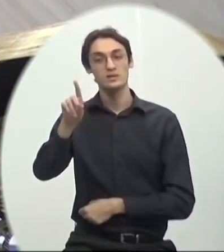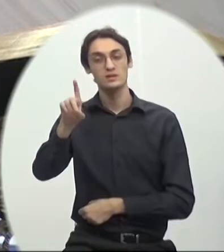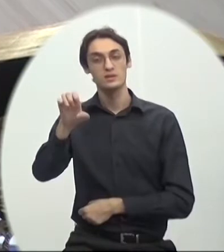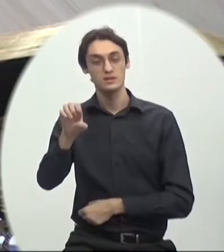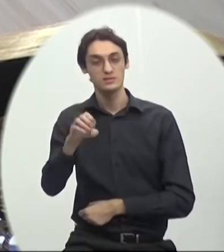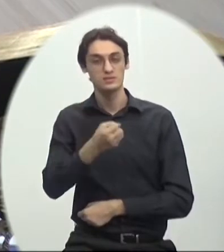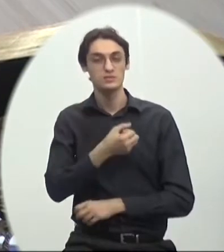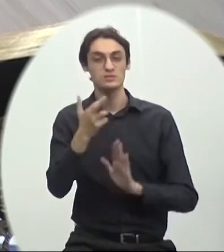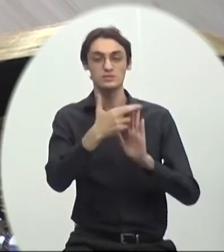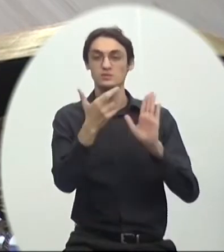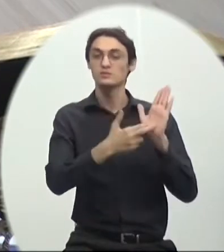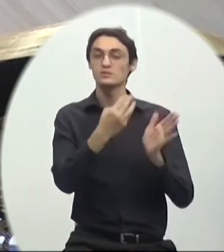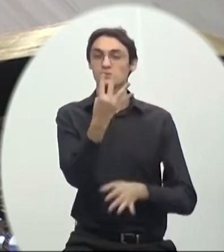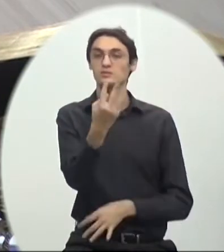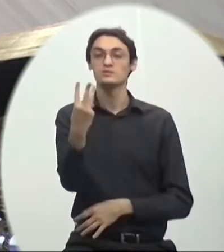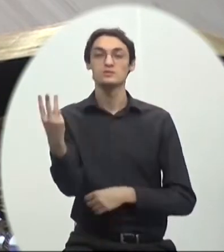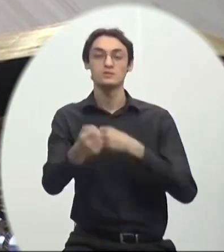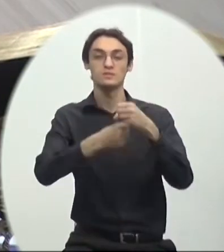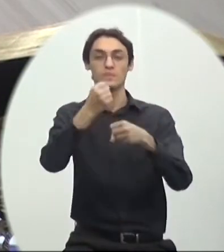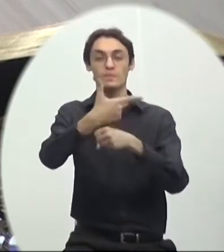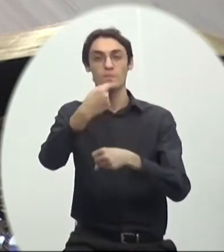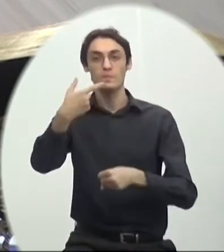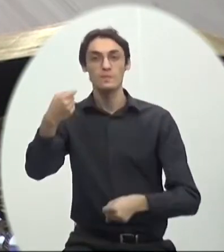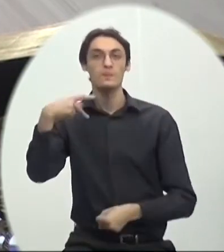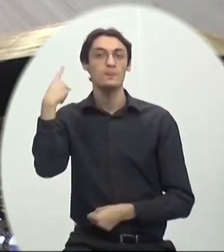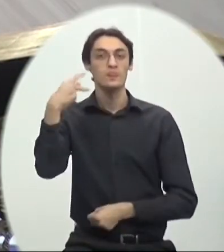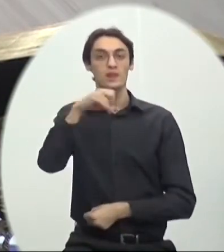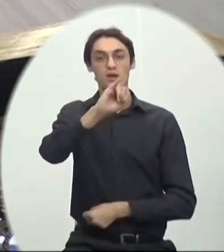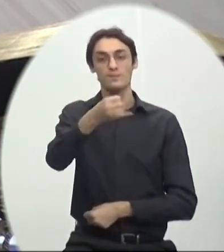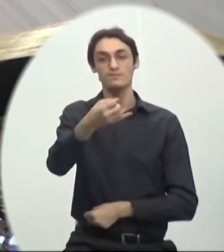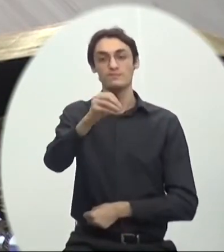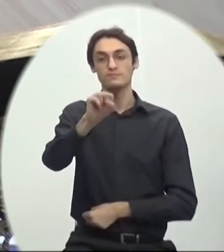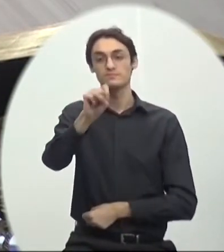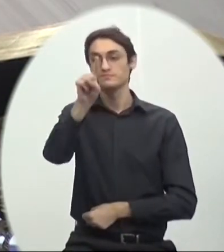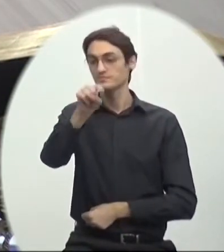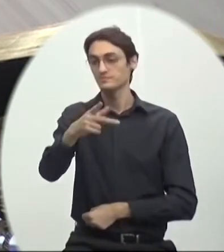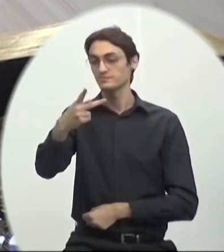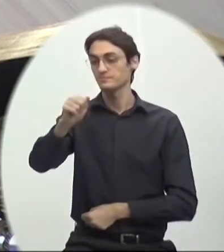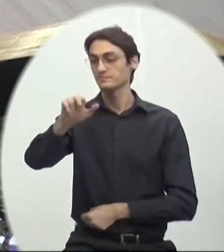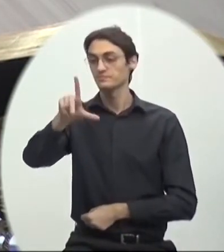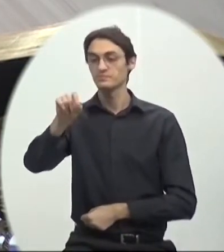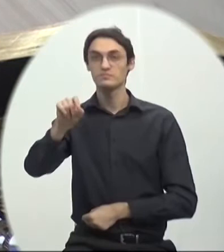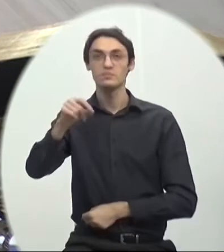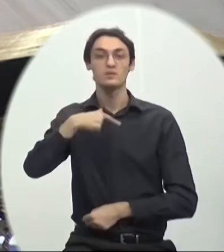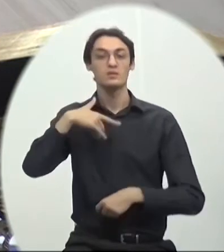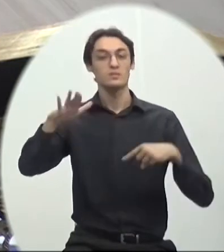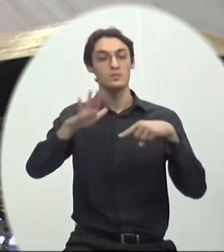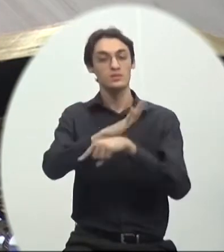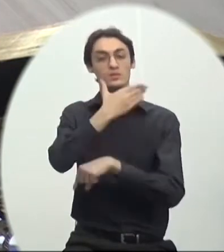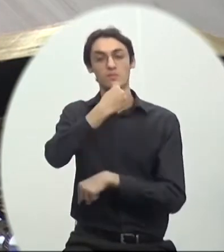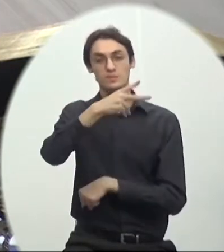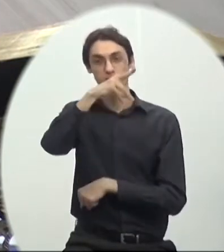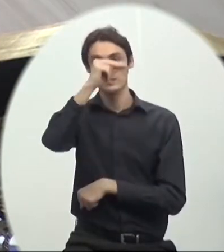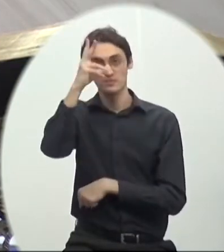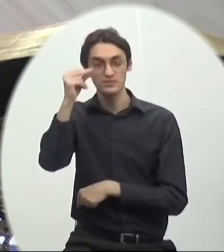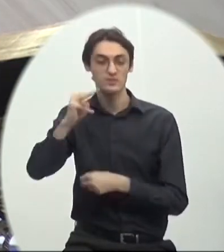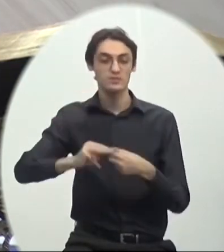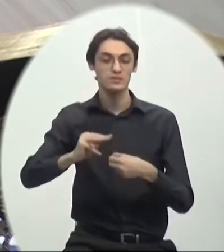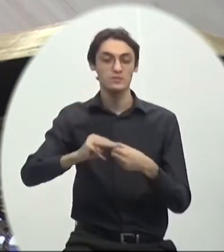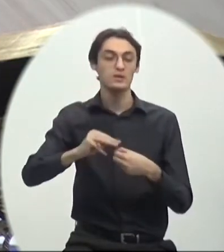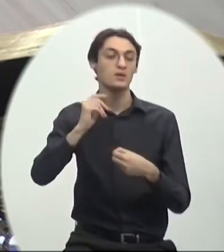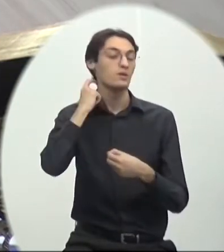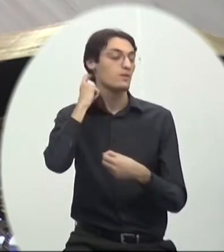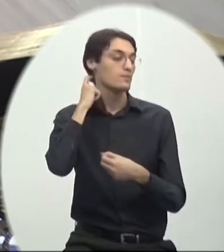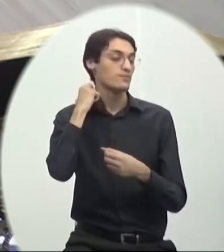número 433/2020, autor José Paulo Ferrares. Envio de expediente ao prefeito municipal para que informe se